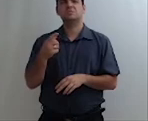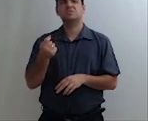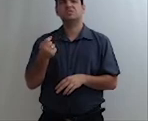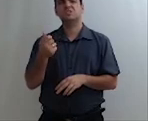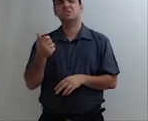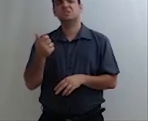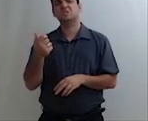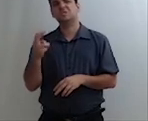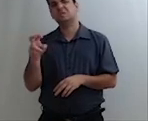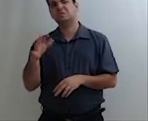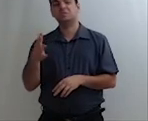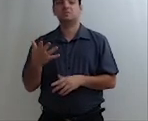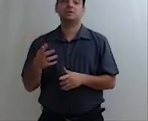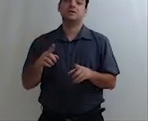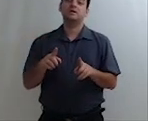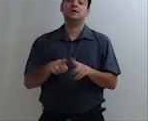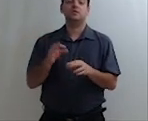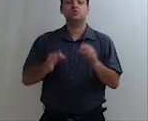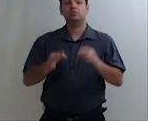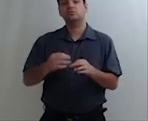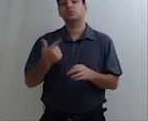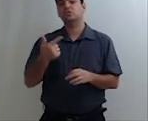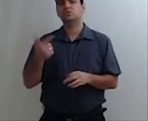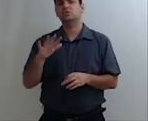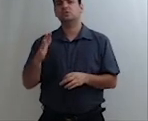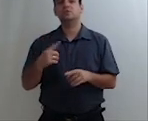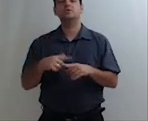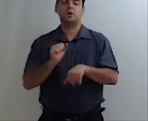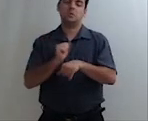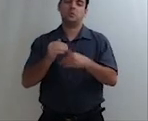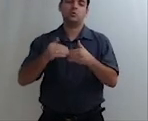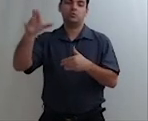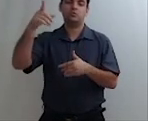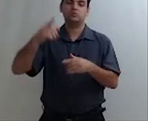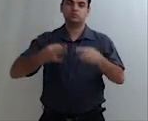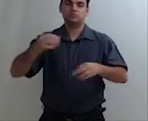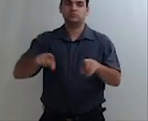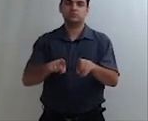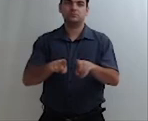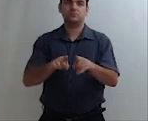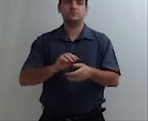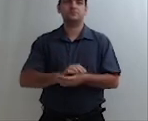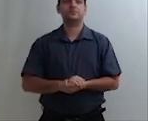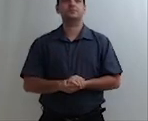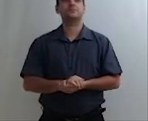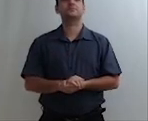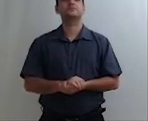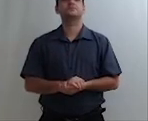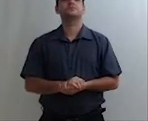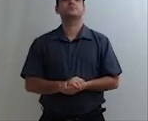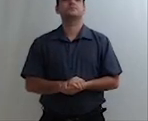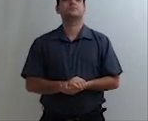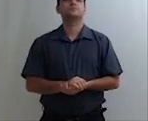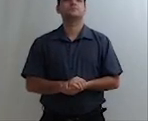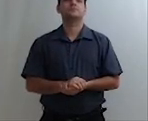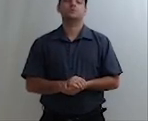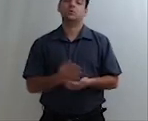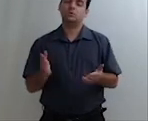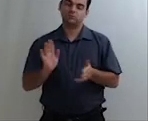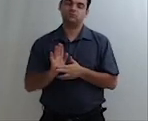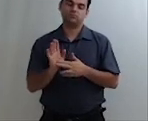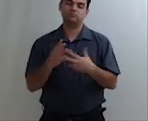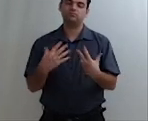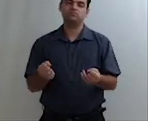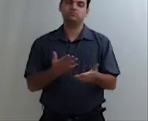302 processos ficando adiado julgamento e demais feitos não havendo impugnação declaro então aprovada a